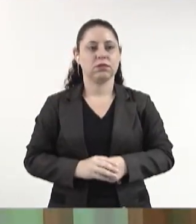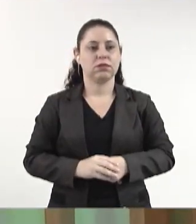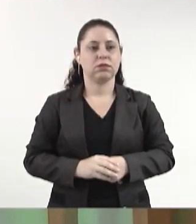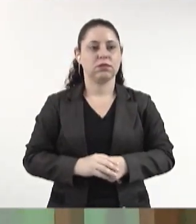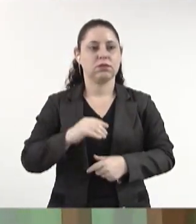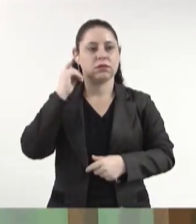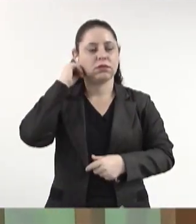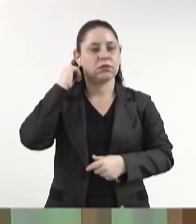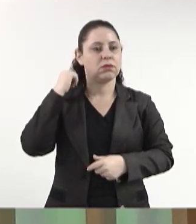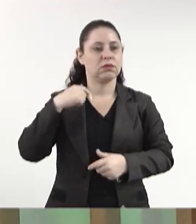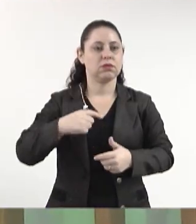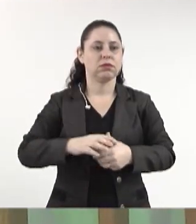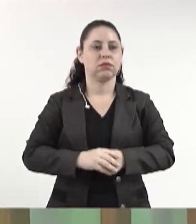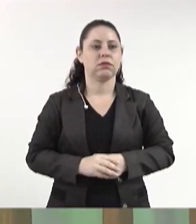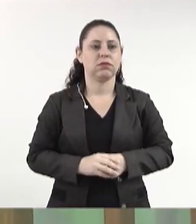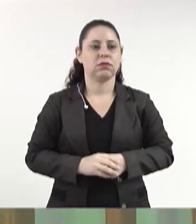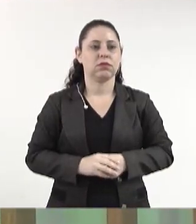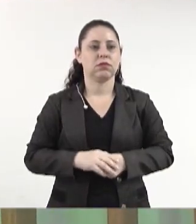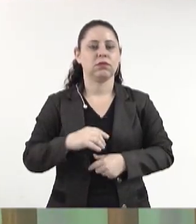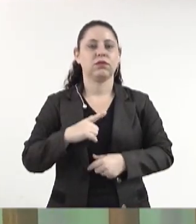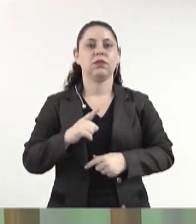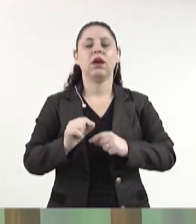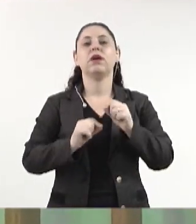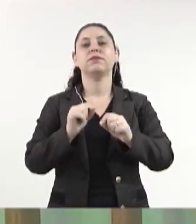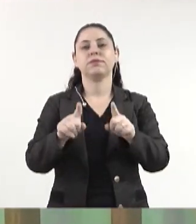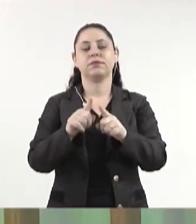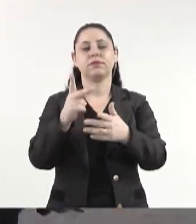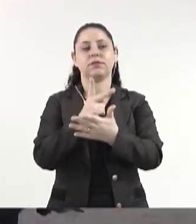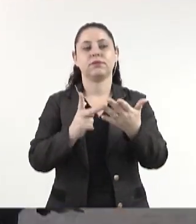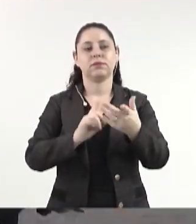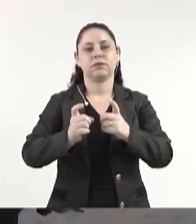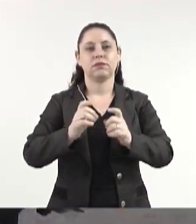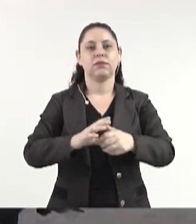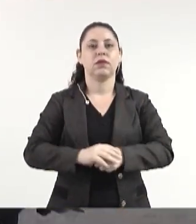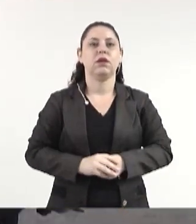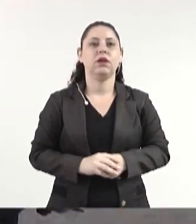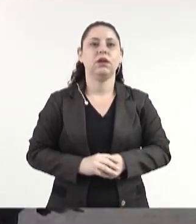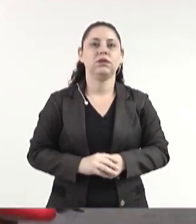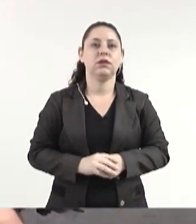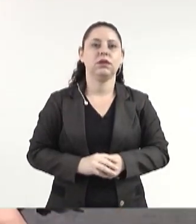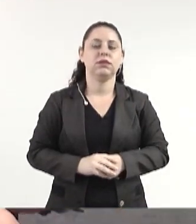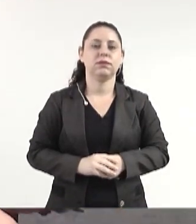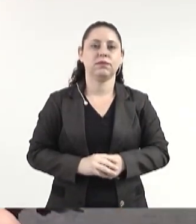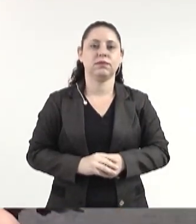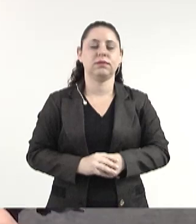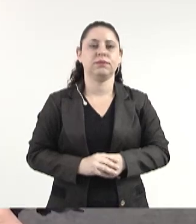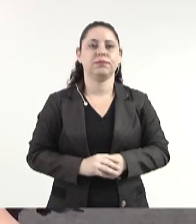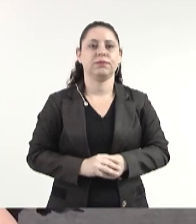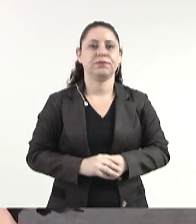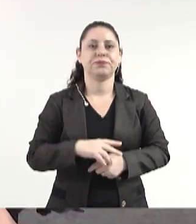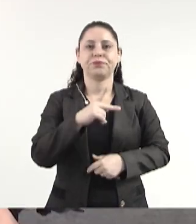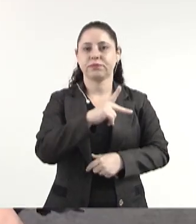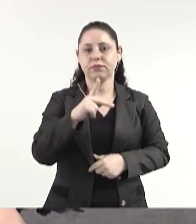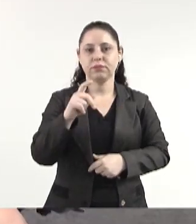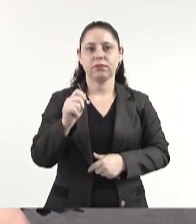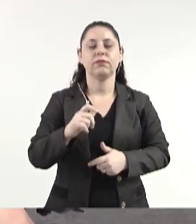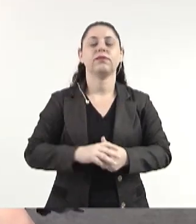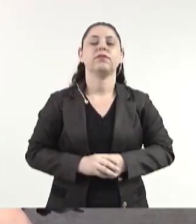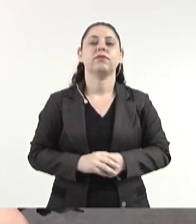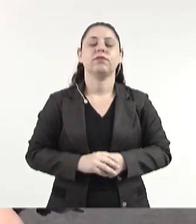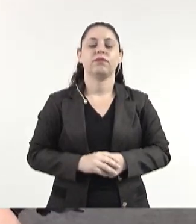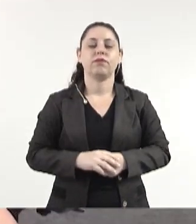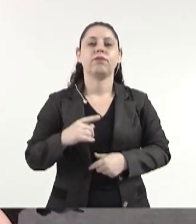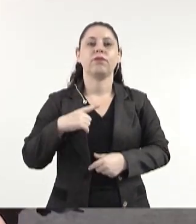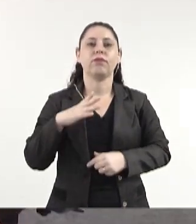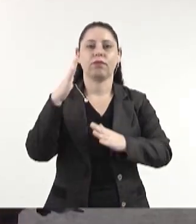e que também recebeu parecer favorável do parlamentar. Essa revisão do PPA é obrigatória, de